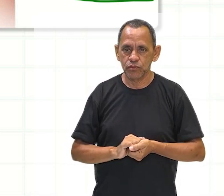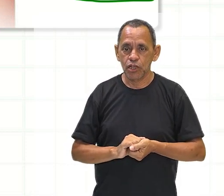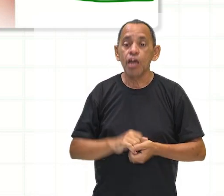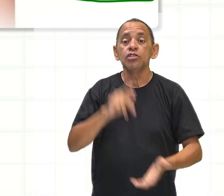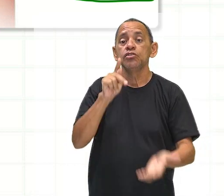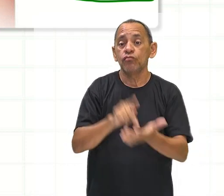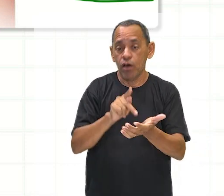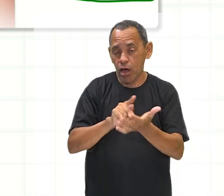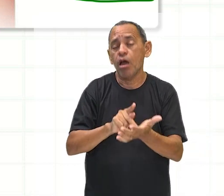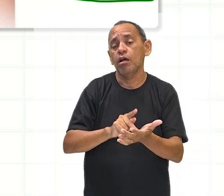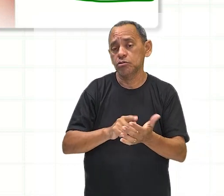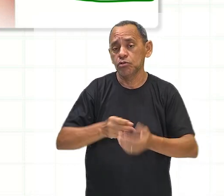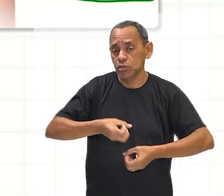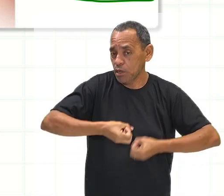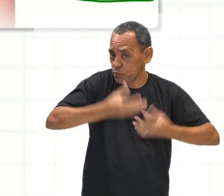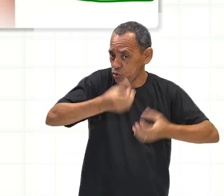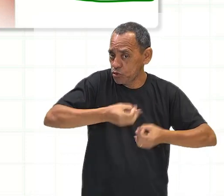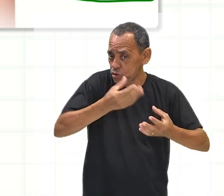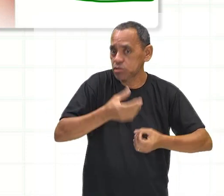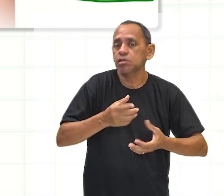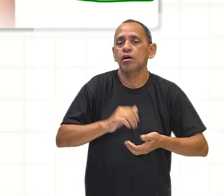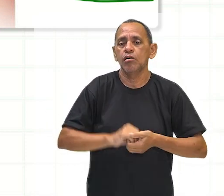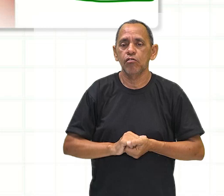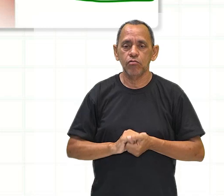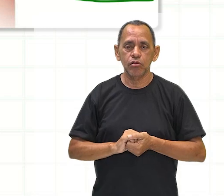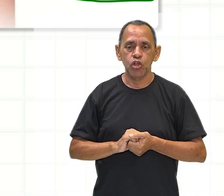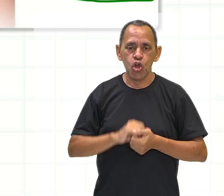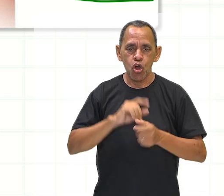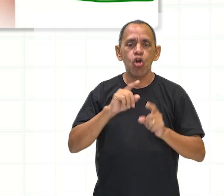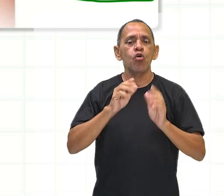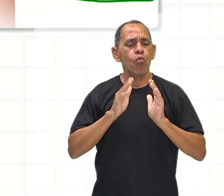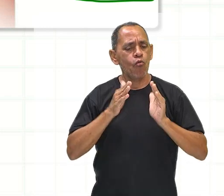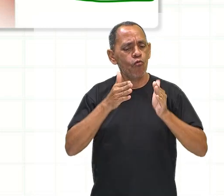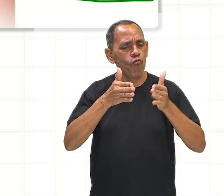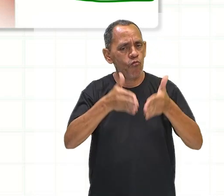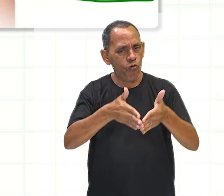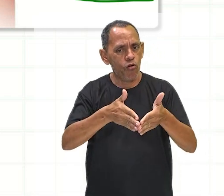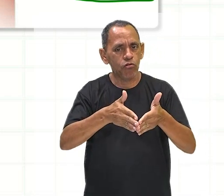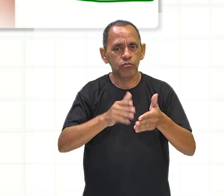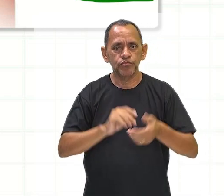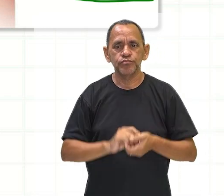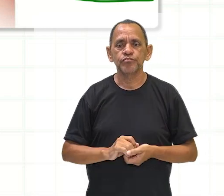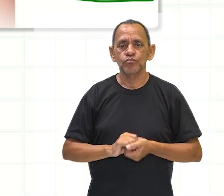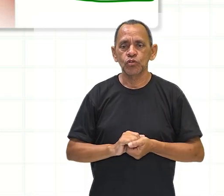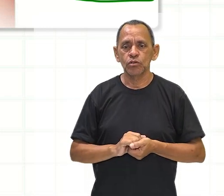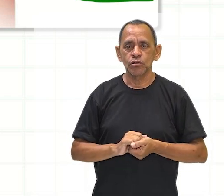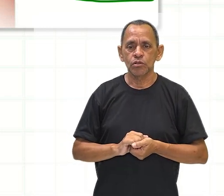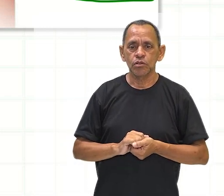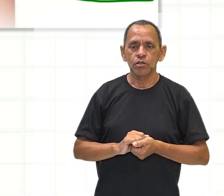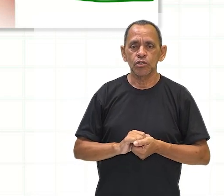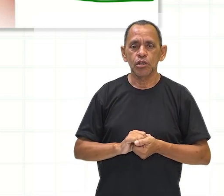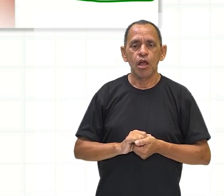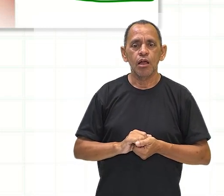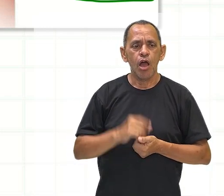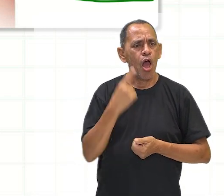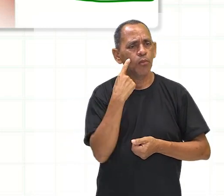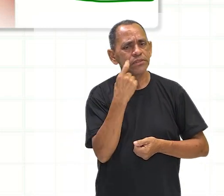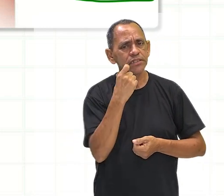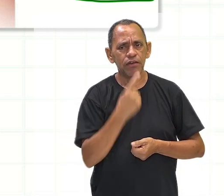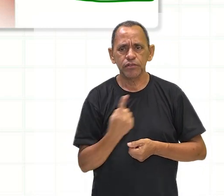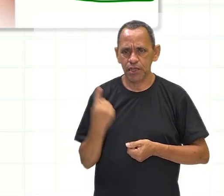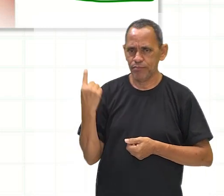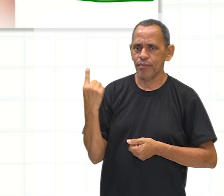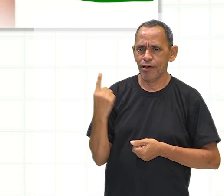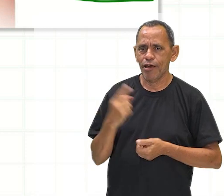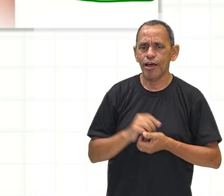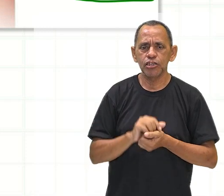justamente para ter uma eficiência na produção ali dos espermatozoides, tá bom? Então aí, como a gente observa na imagem, nós temos essa região